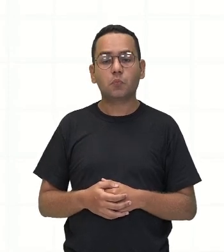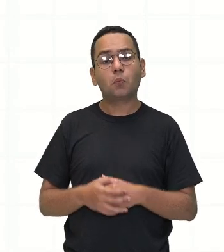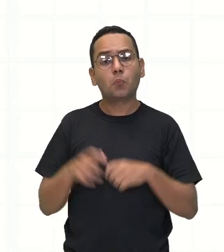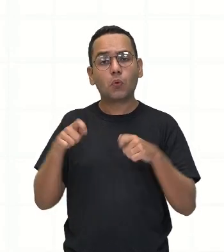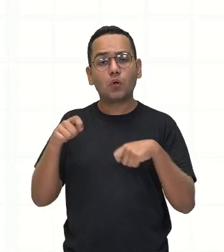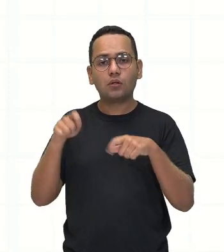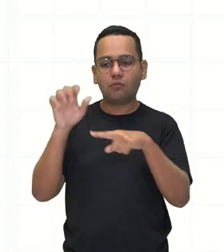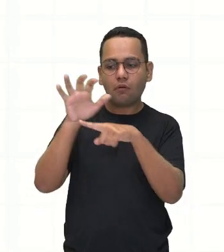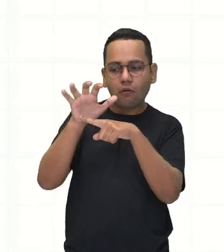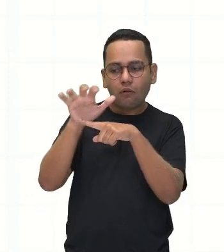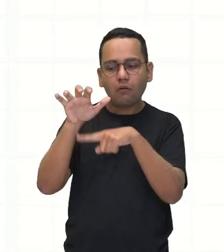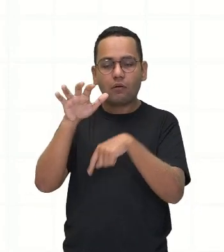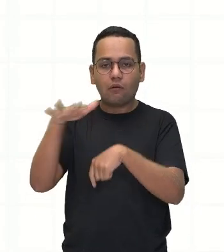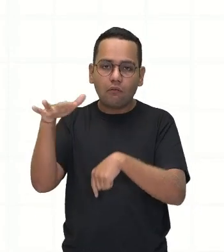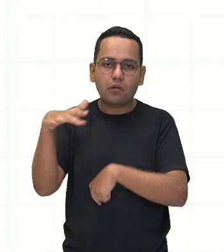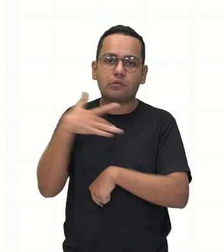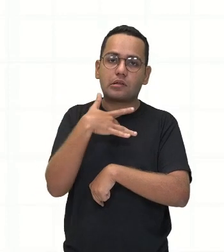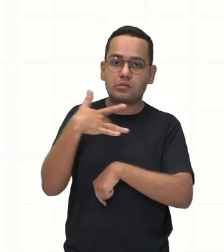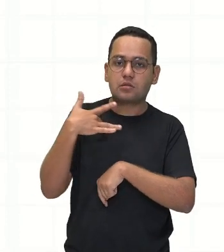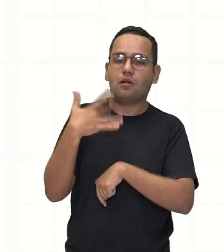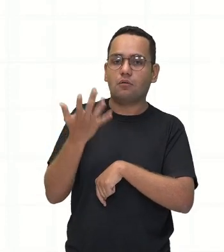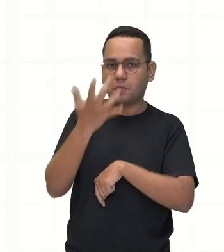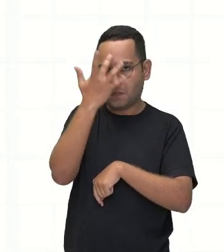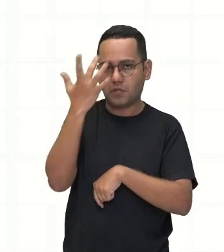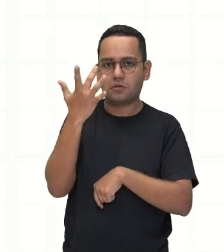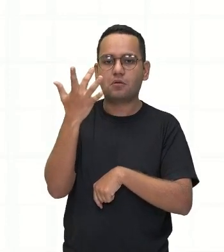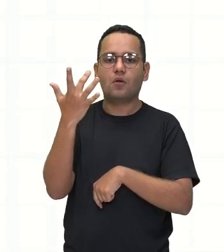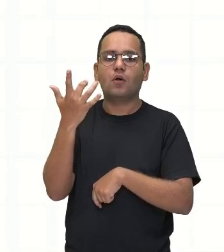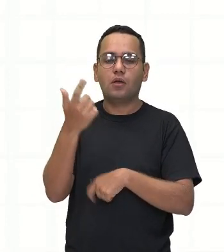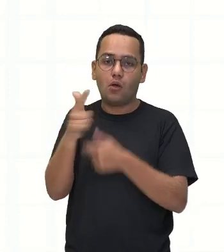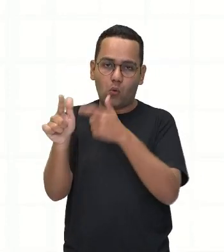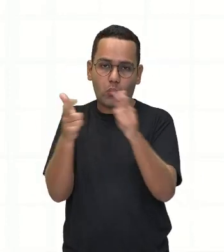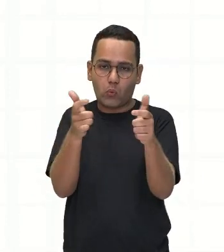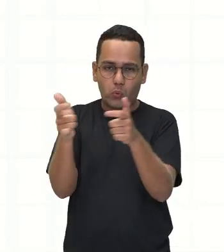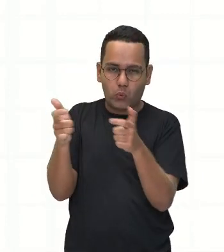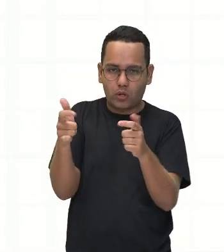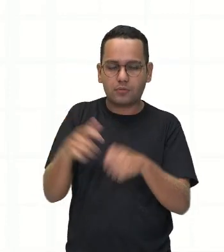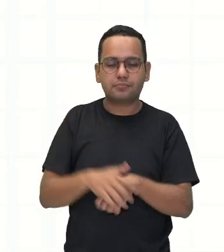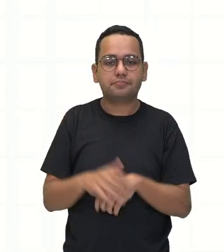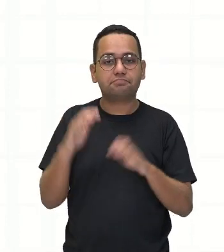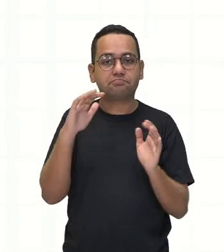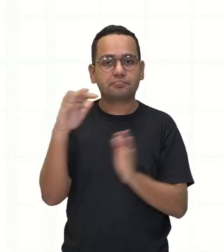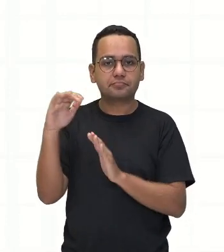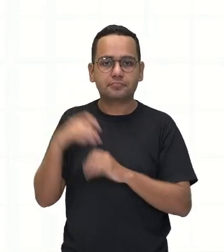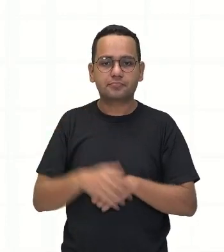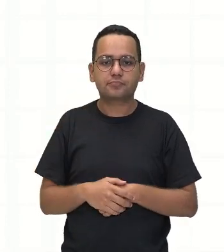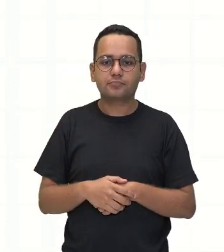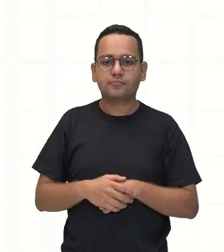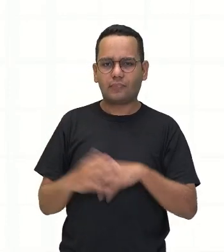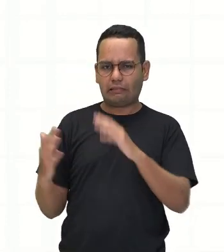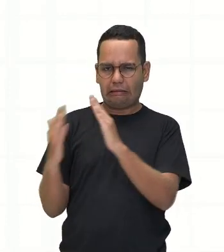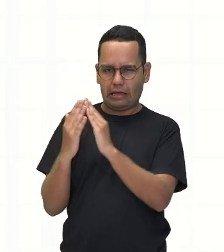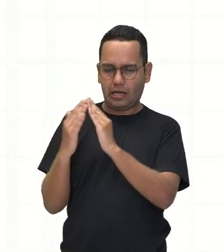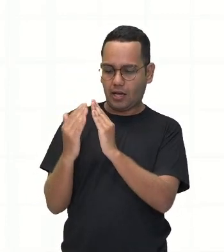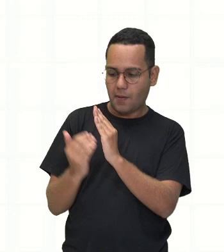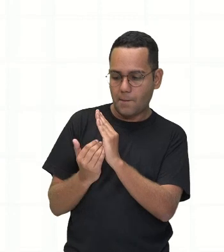no ambiente a longas distâncias. E ali no fundo do quintal, né, quando